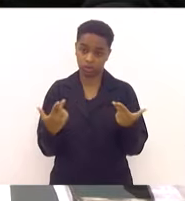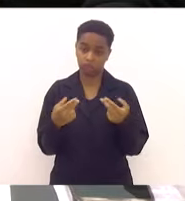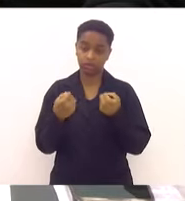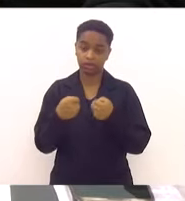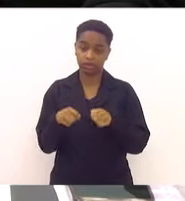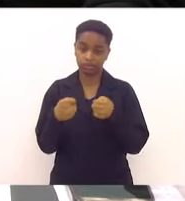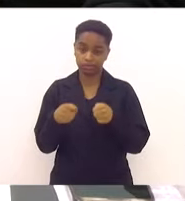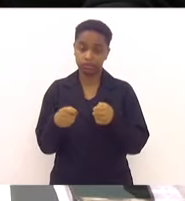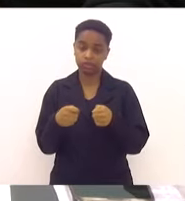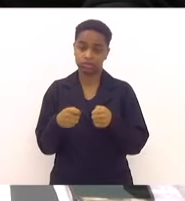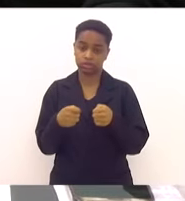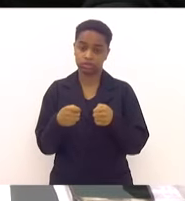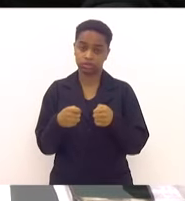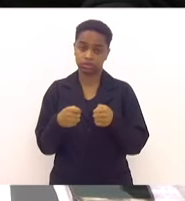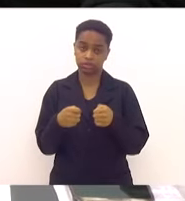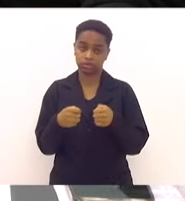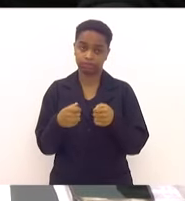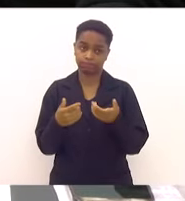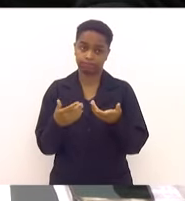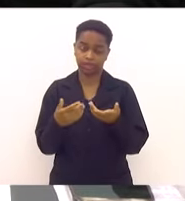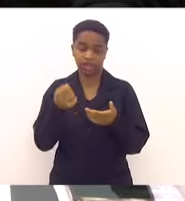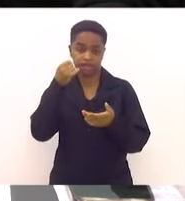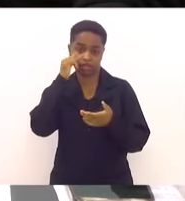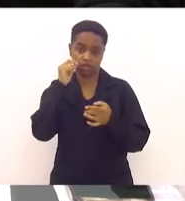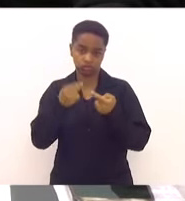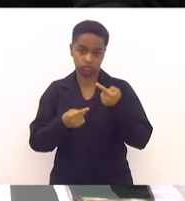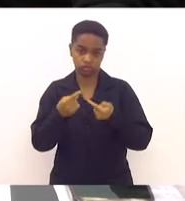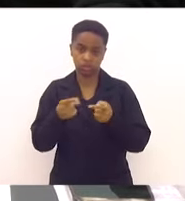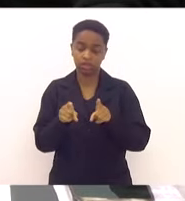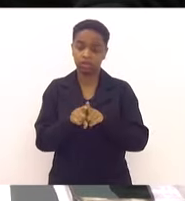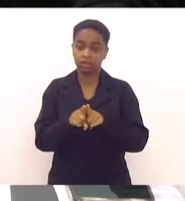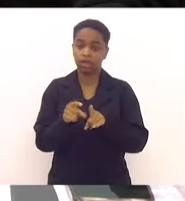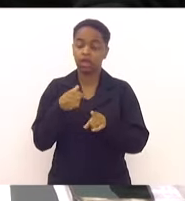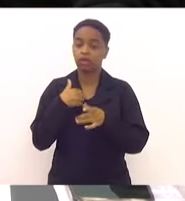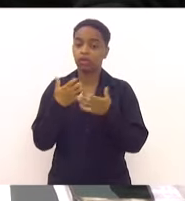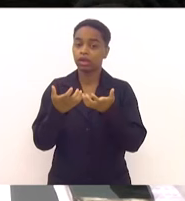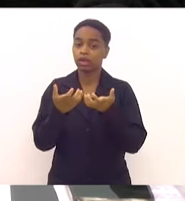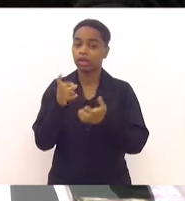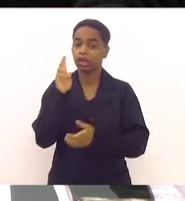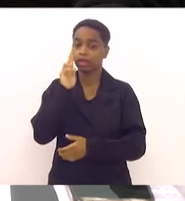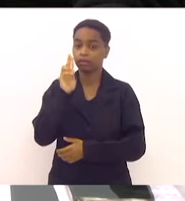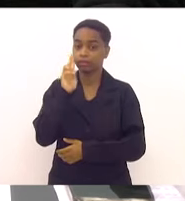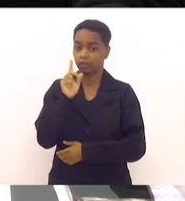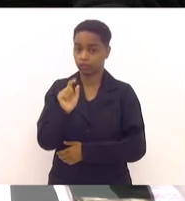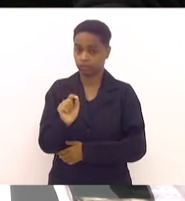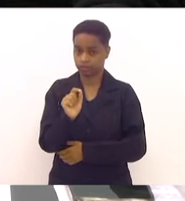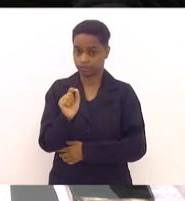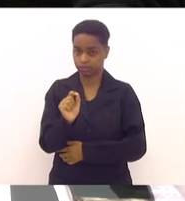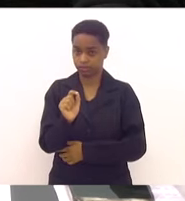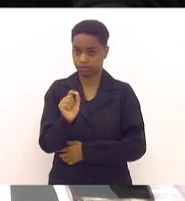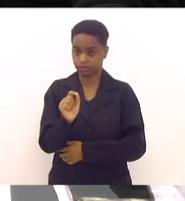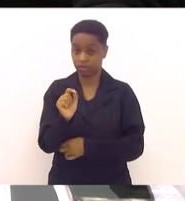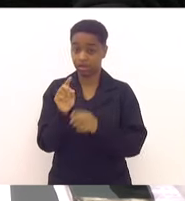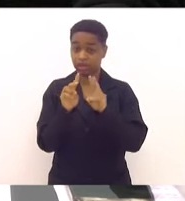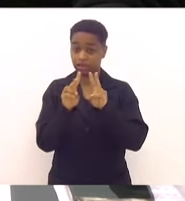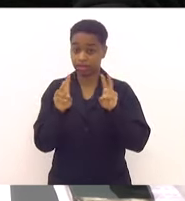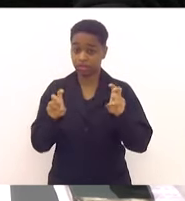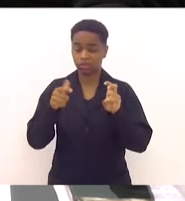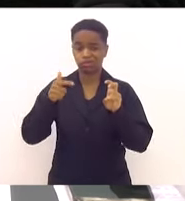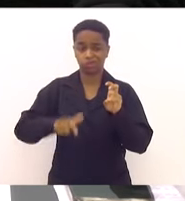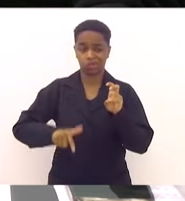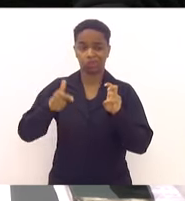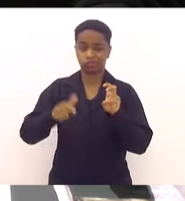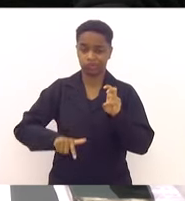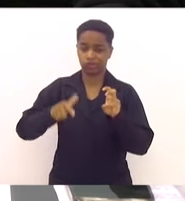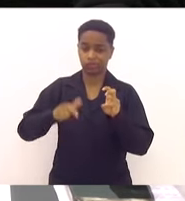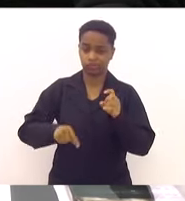ficar fora da discussão. Perfeito. E eu queria lembrar, senhor presidente, o seguinte: esse é um tema recorrente.